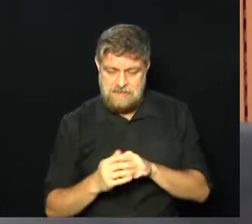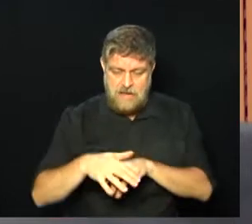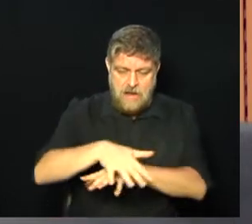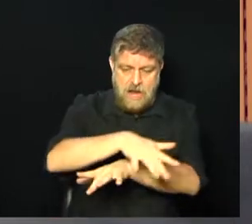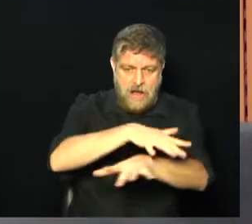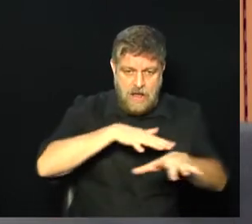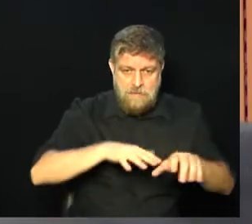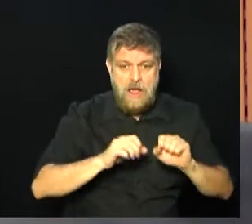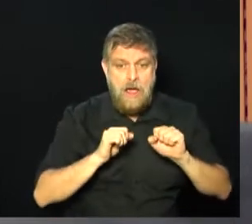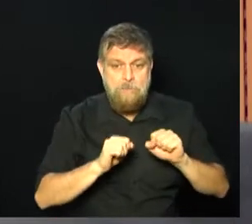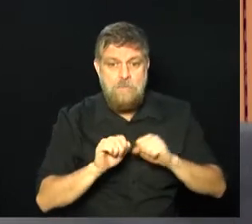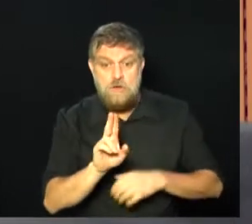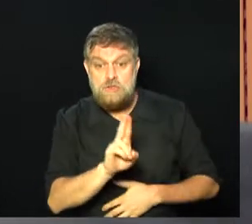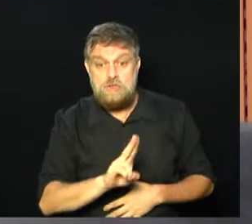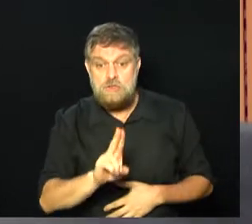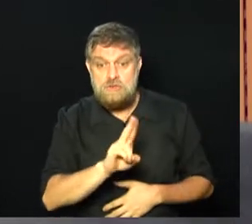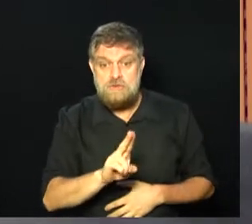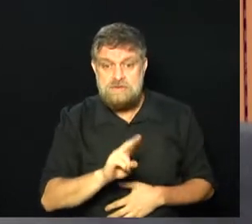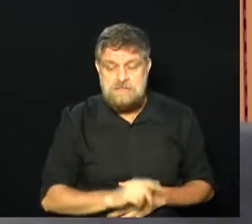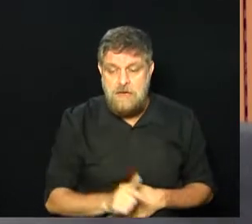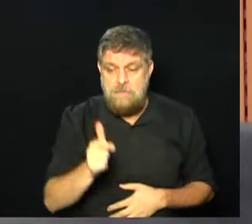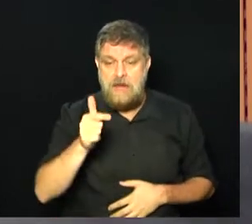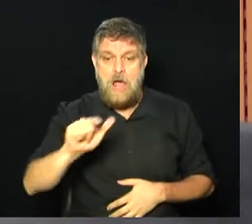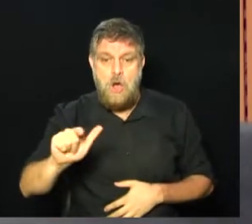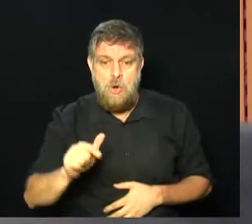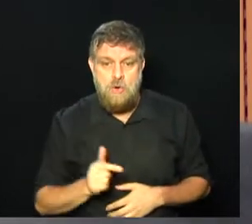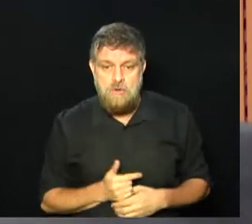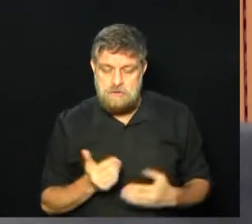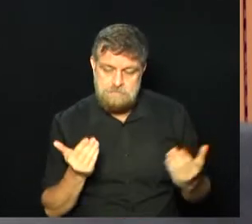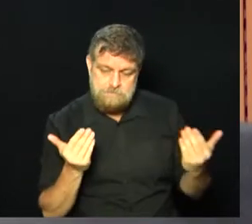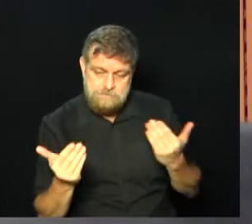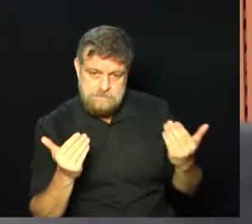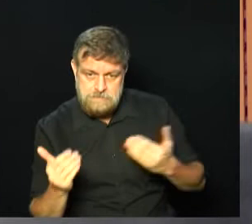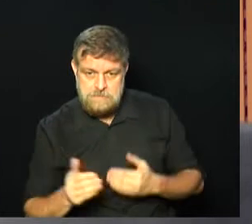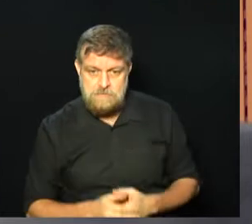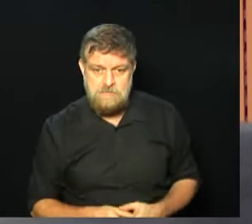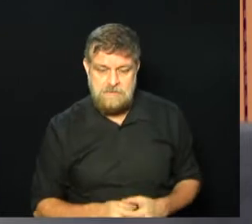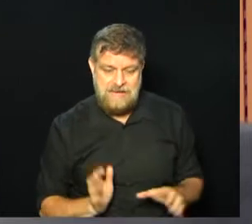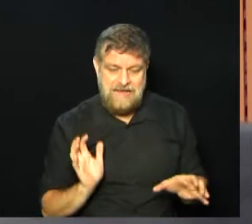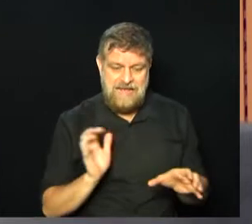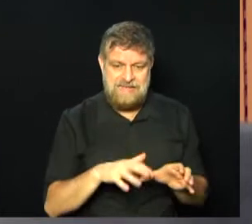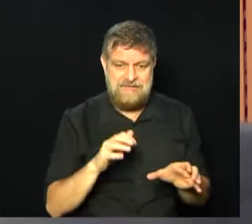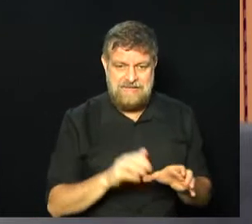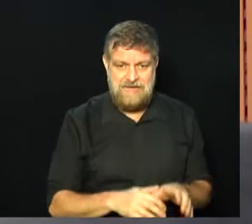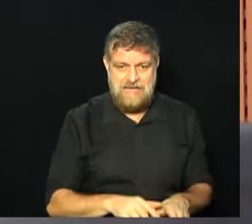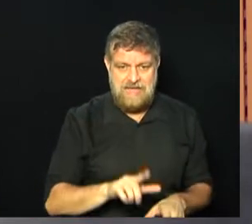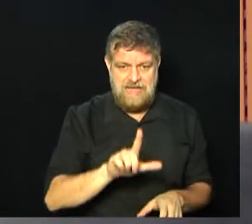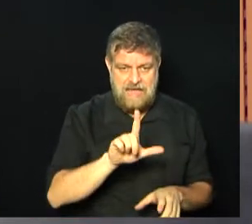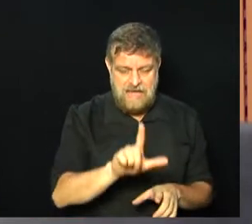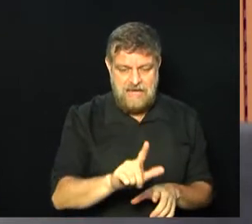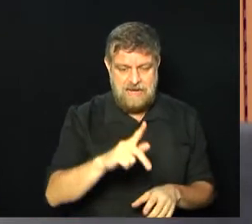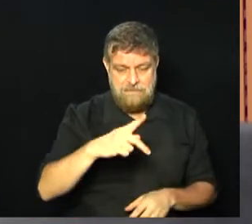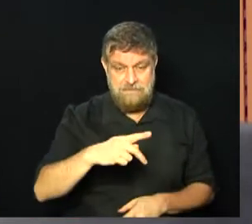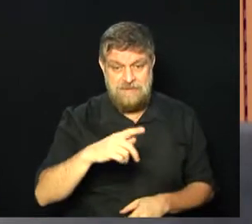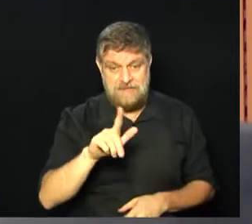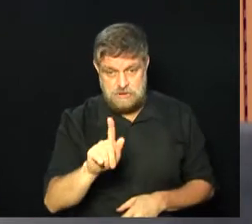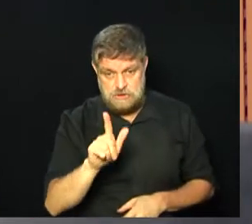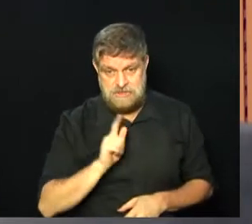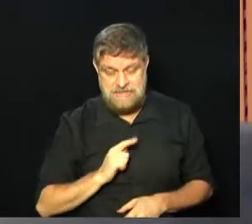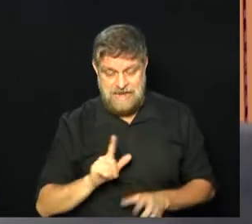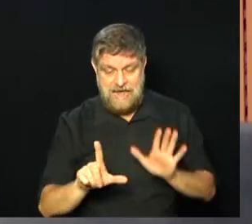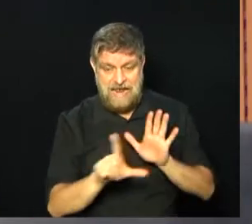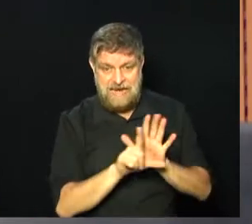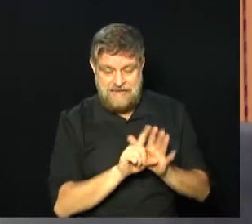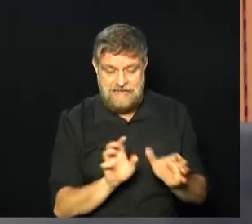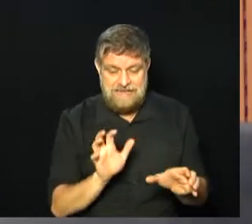você pode usar para outra coisa, porque aquele dado ele é da pessoa. Hoje existe a LPG, Lei de Proteção Geral dos Dados.